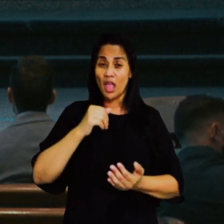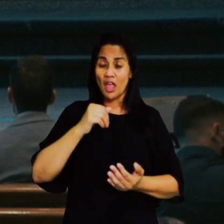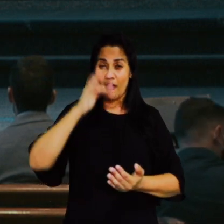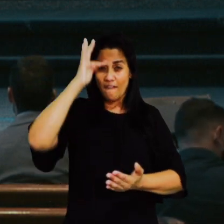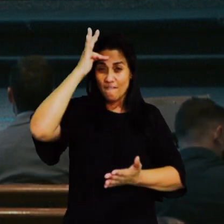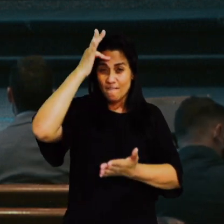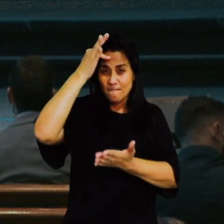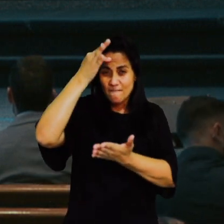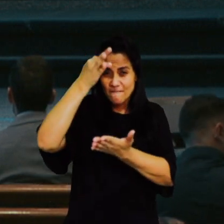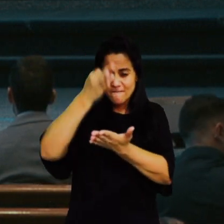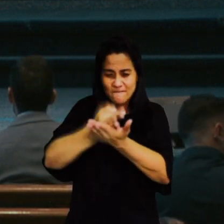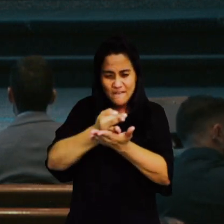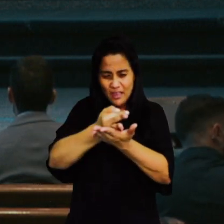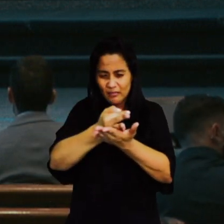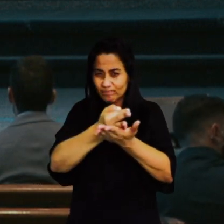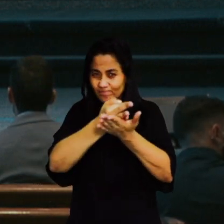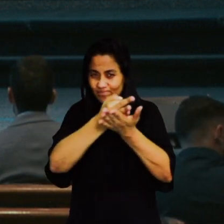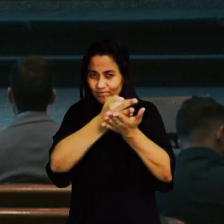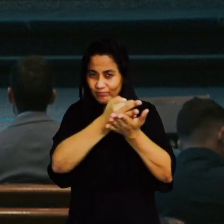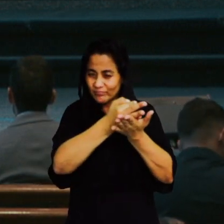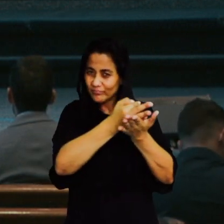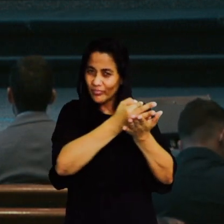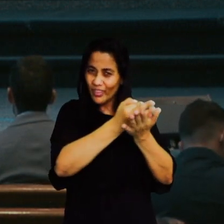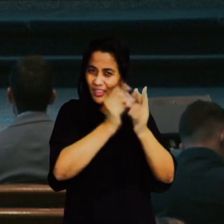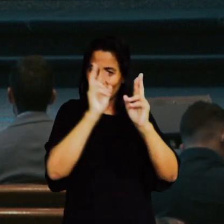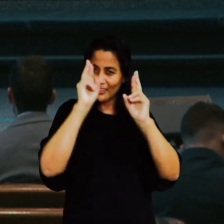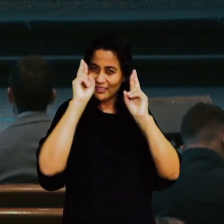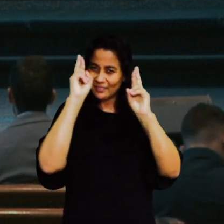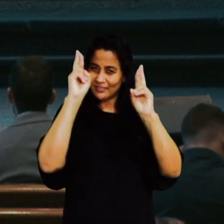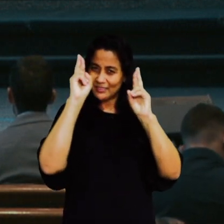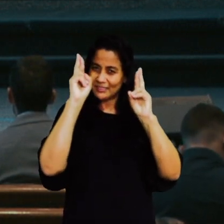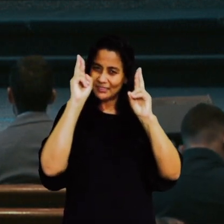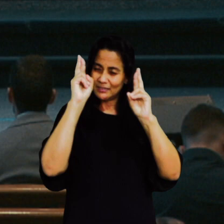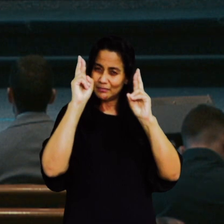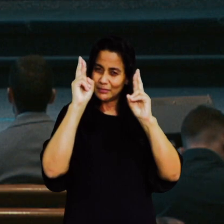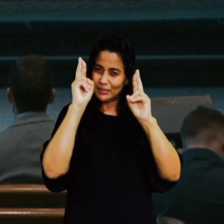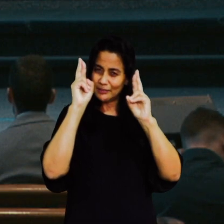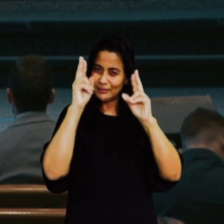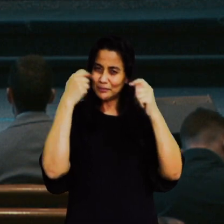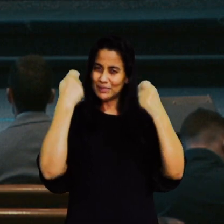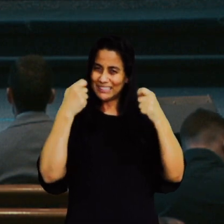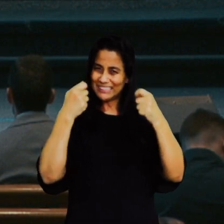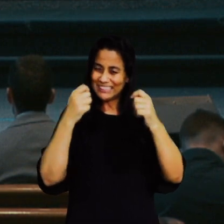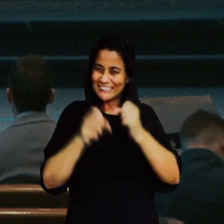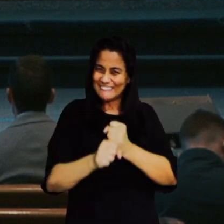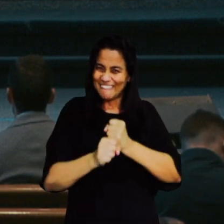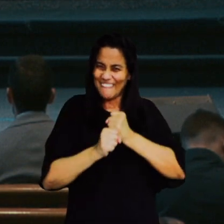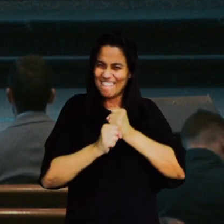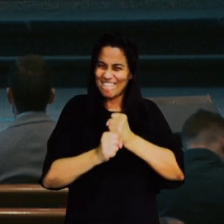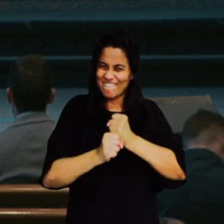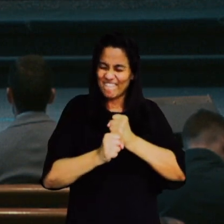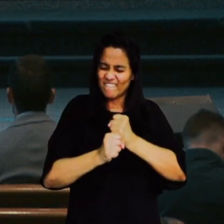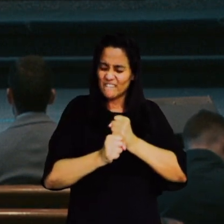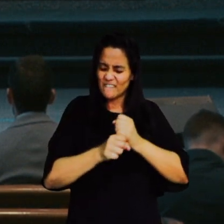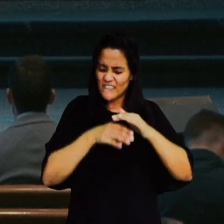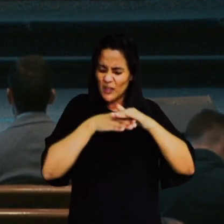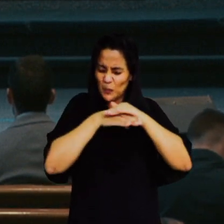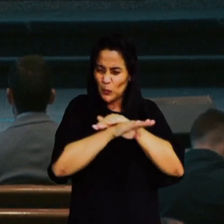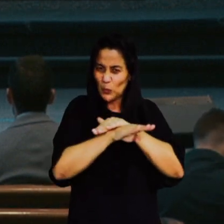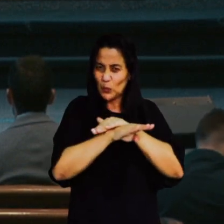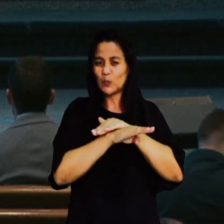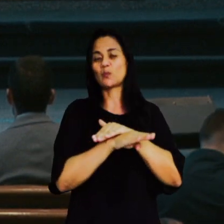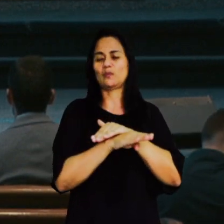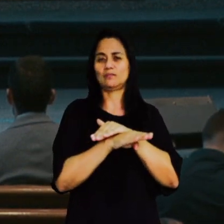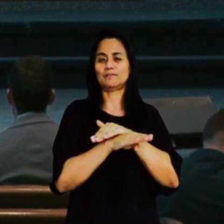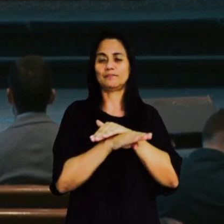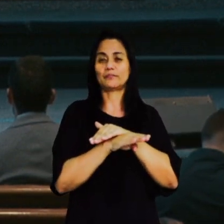firmemente a esperança da fé que professamos. Se você ler mais